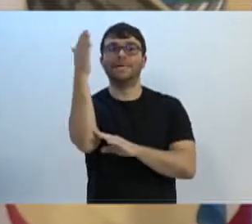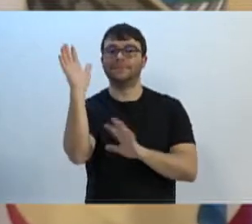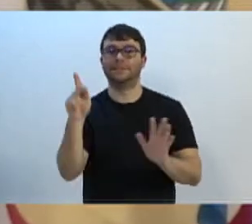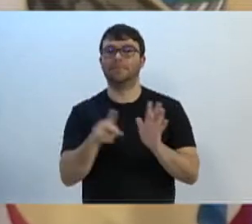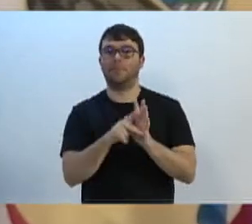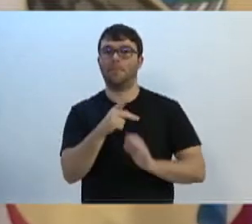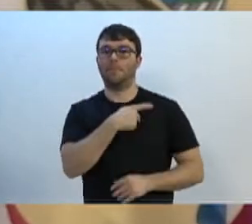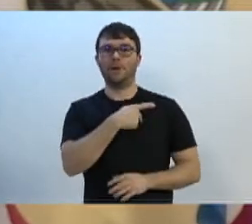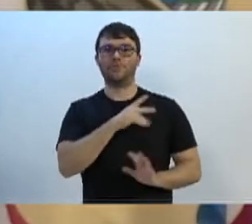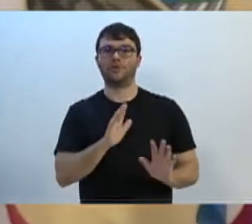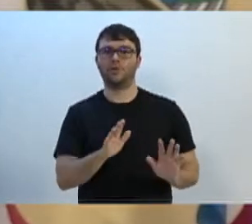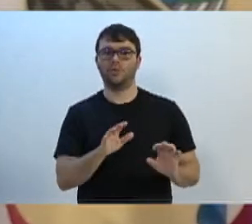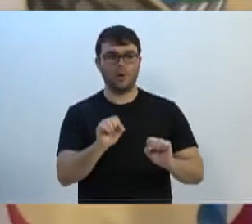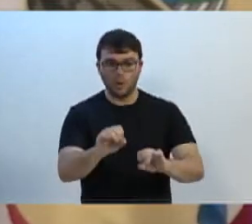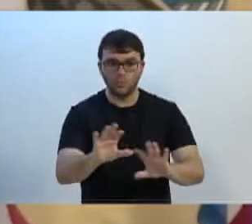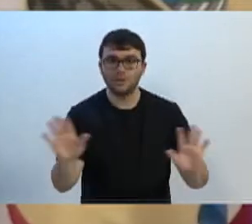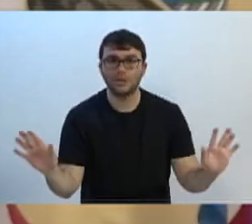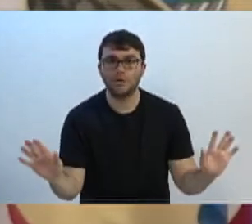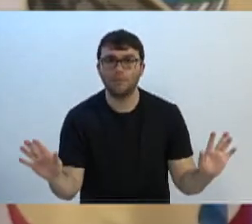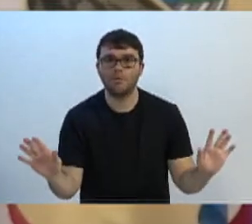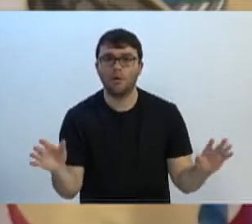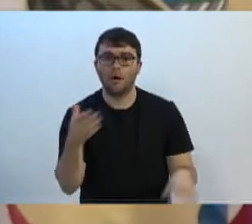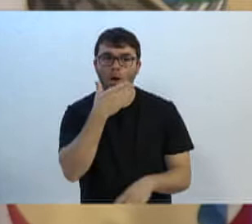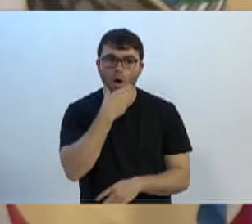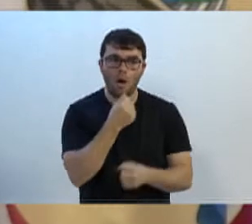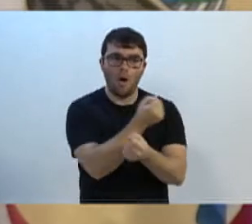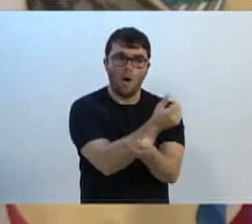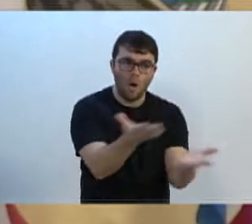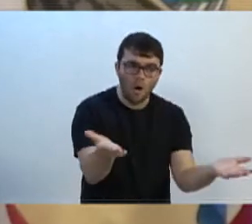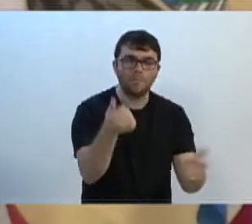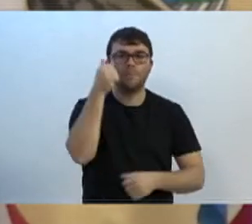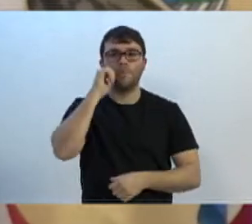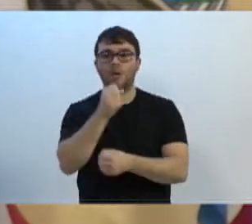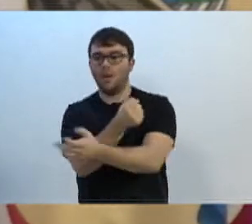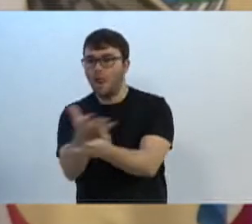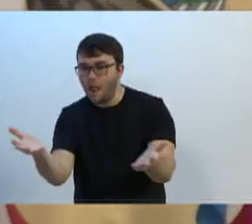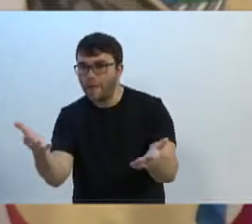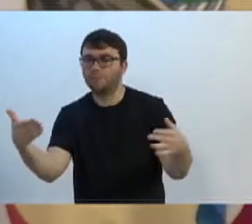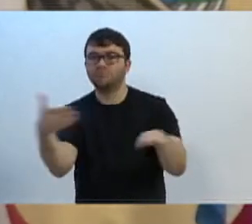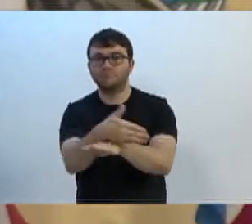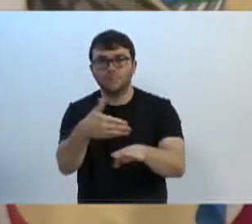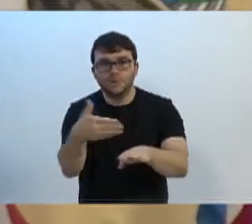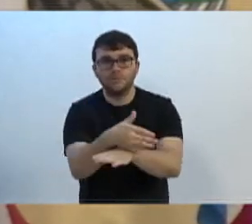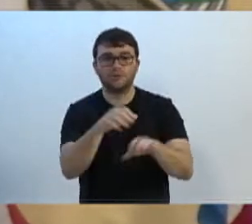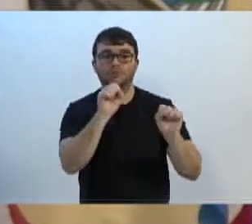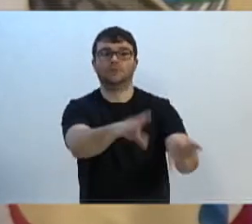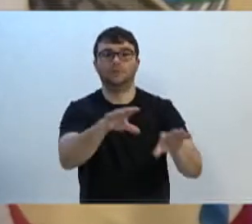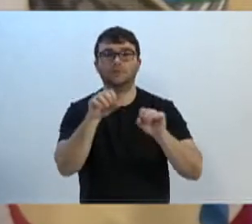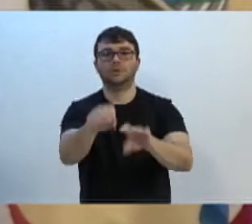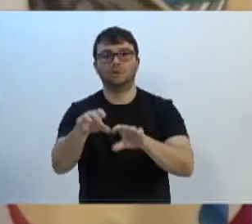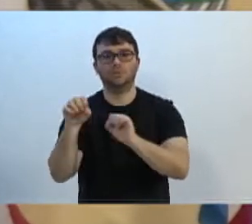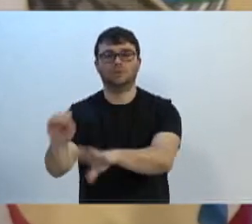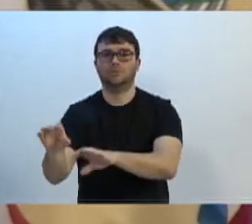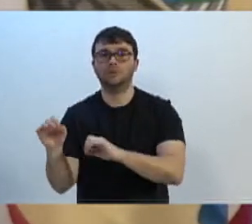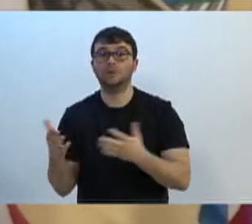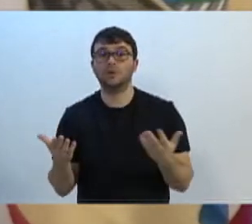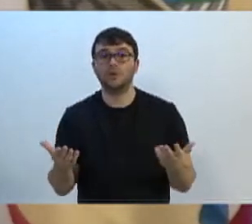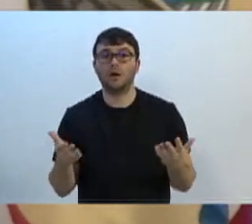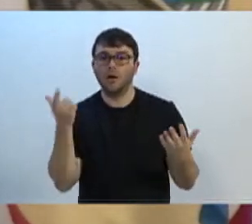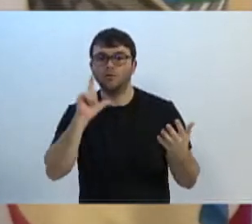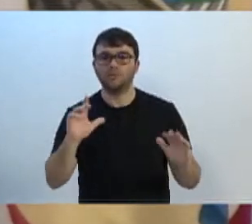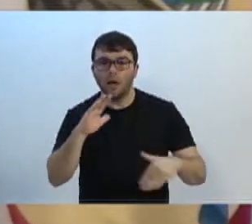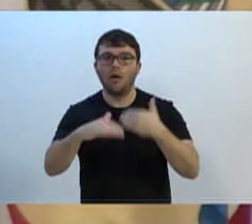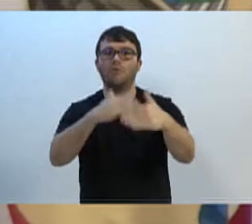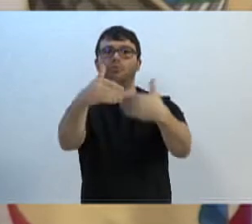educação e educação são homens e mulheres que fazem no dia a dia Esta luta para que nós possamos melhorar